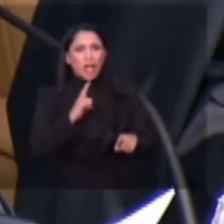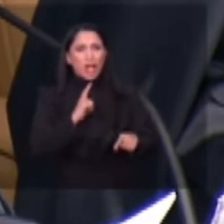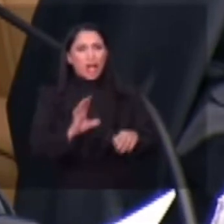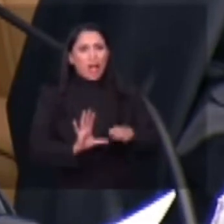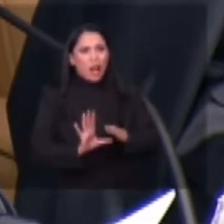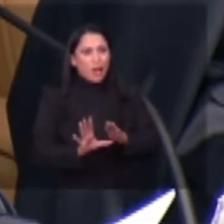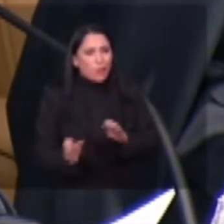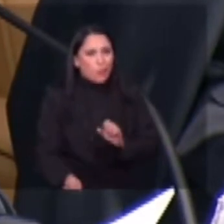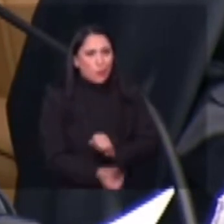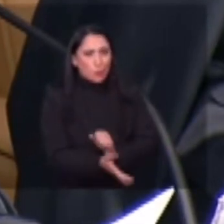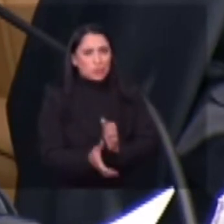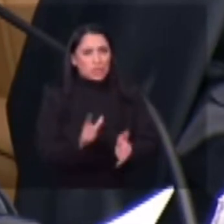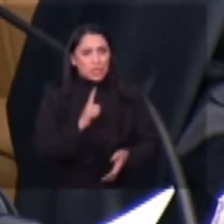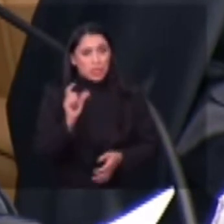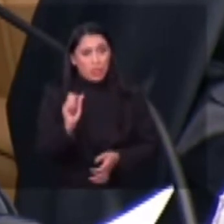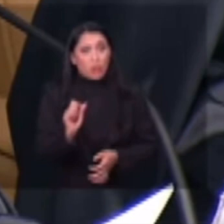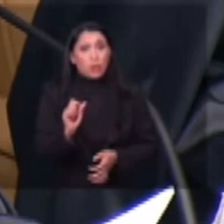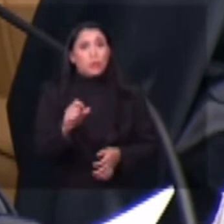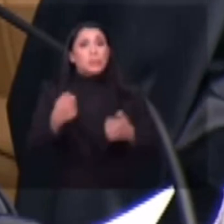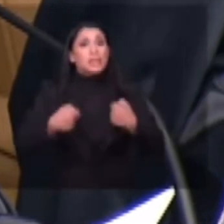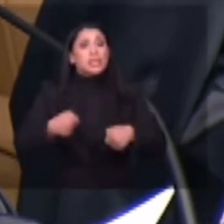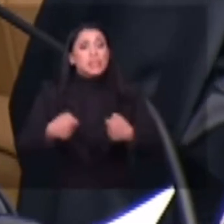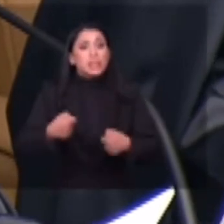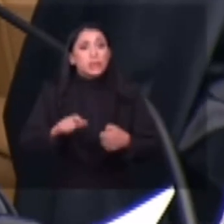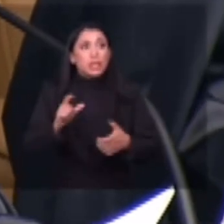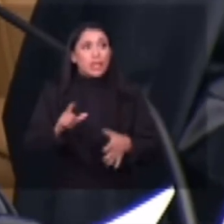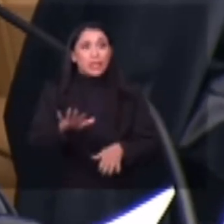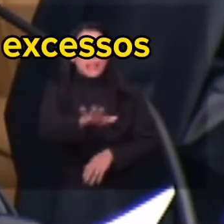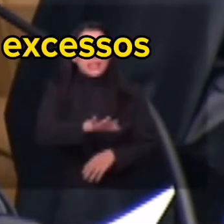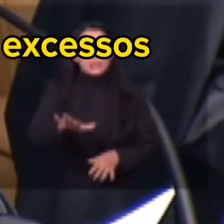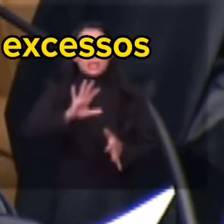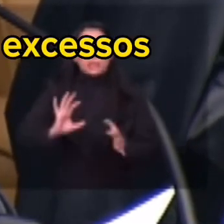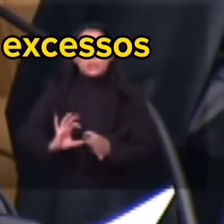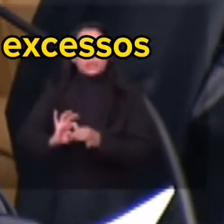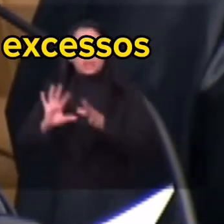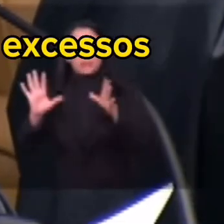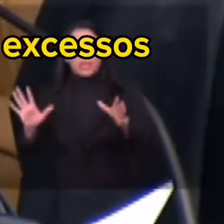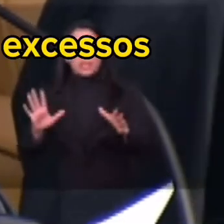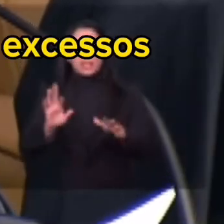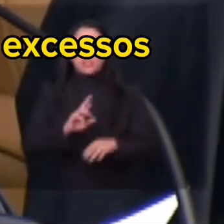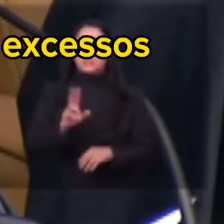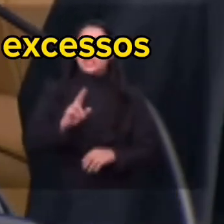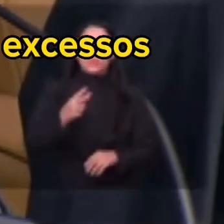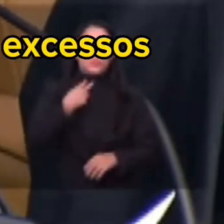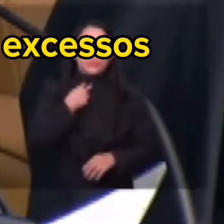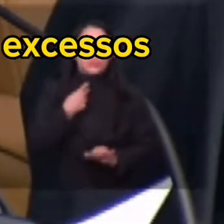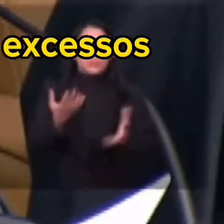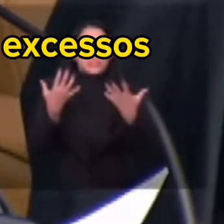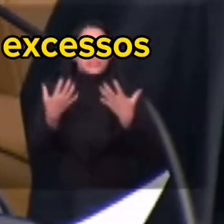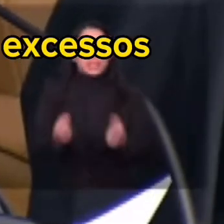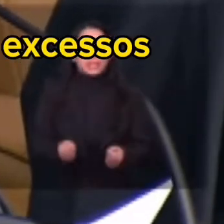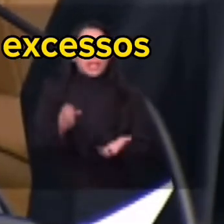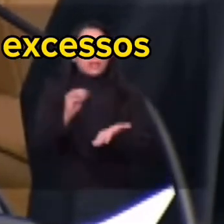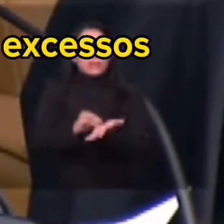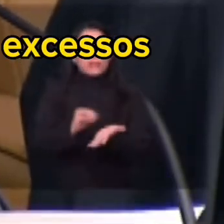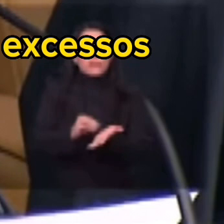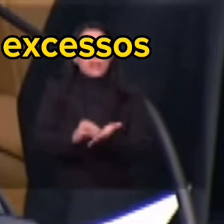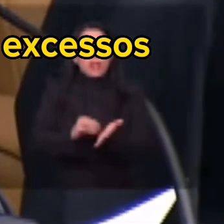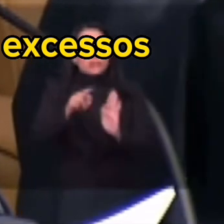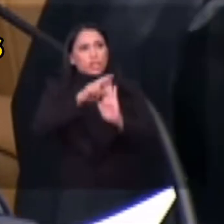instituições. A construção dos espaços de liberdades não se compadece com desregramentos nem com